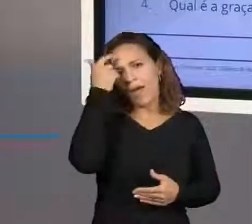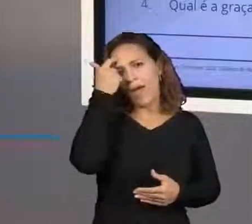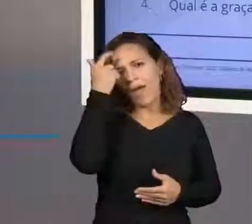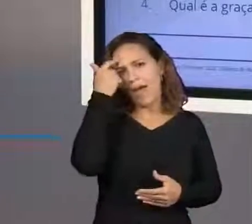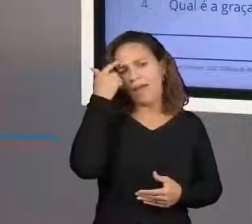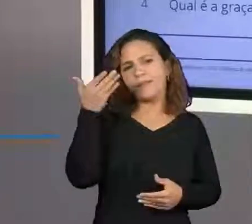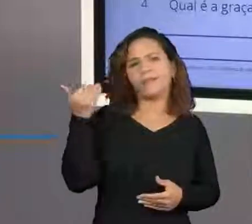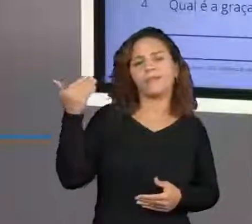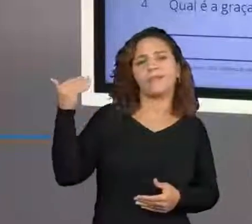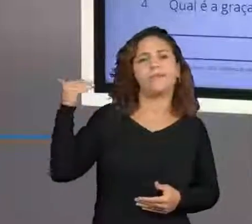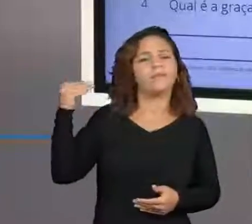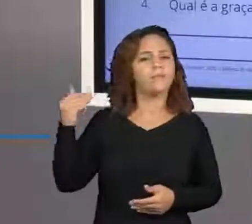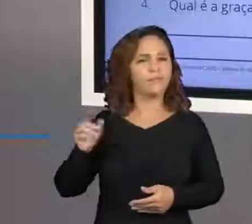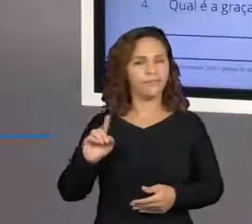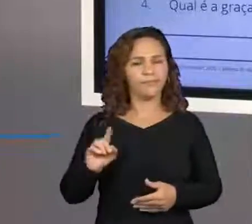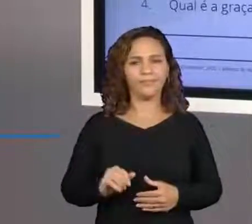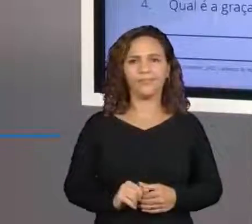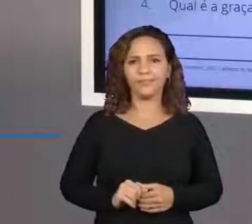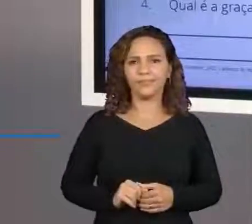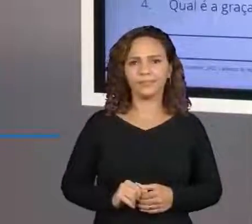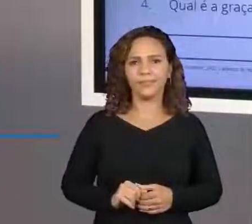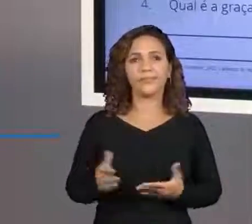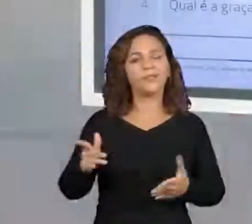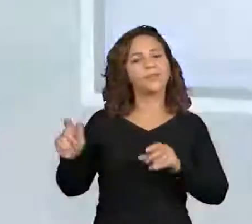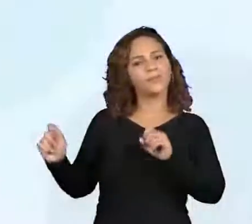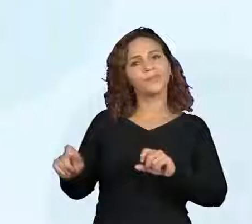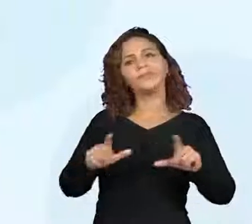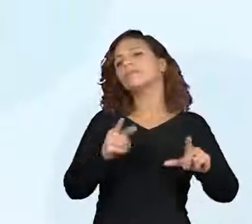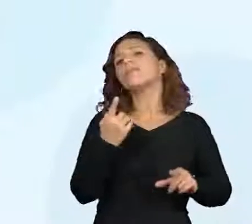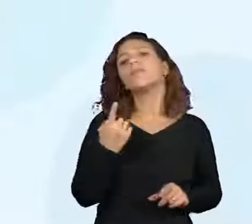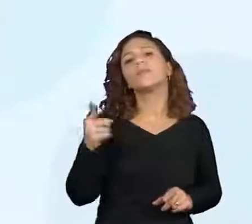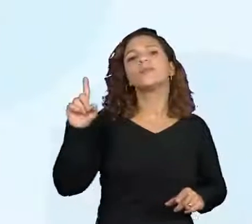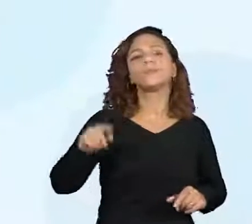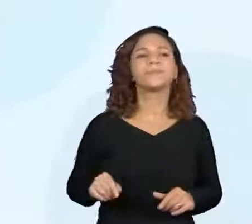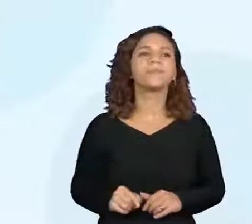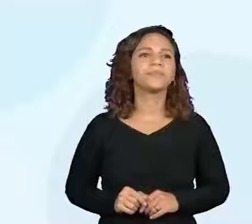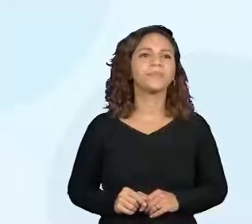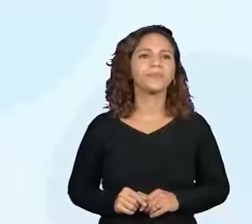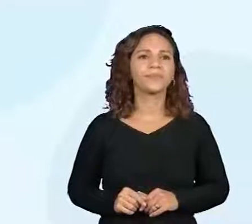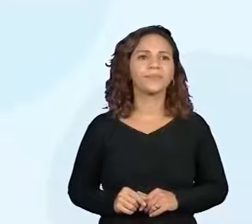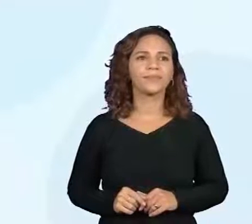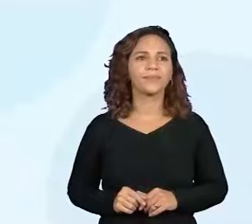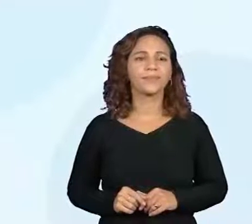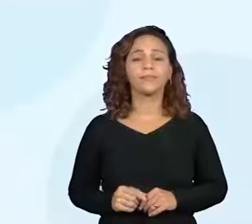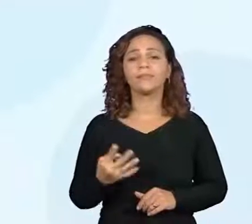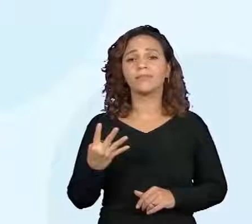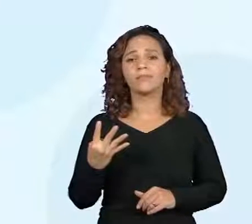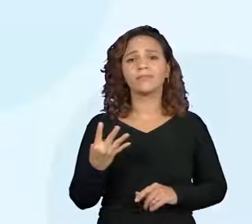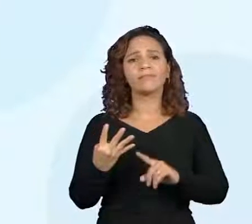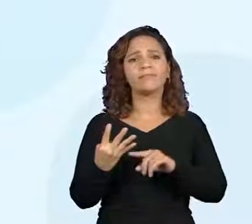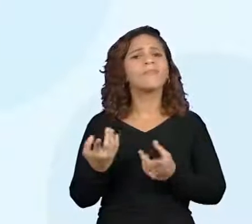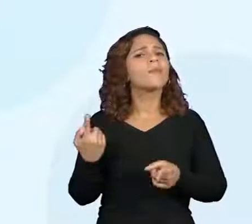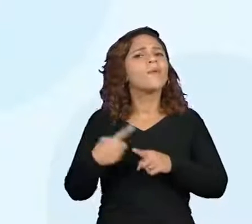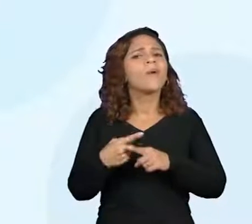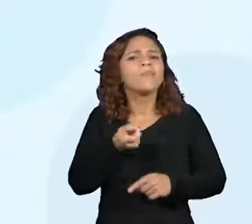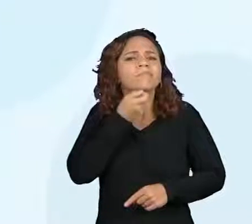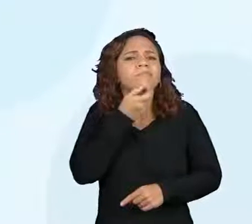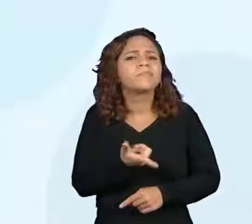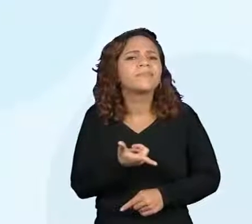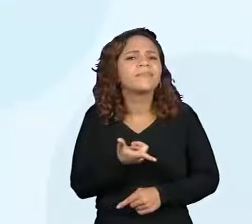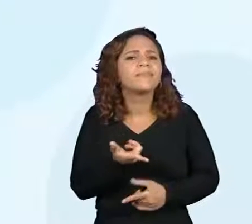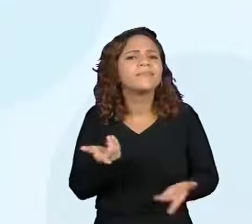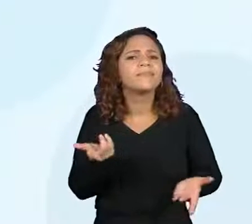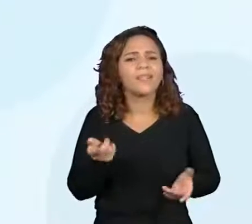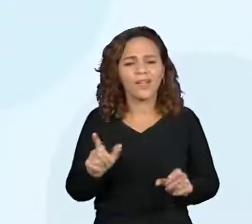vivendo daquilo que se passou. Vamos para a tela para a gente ver a nossa última questão. Qual é a graça da tirinha mostrada no